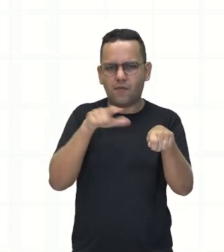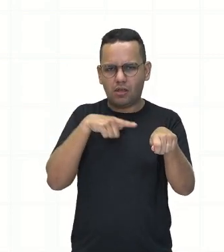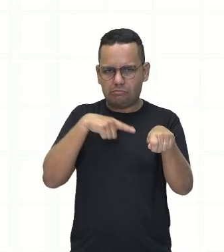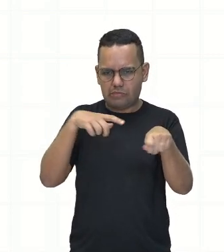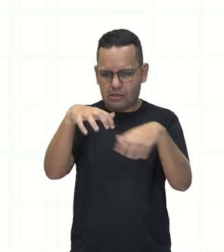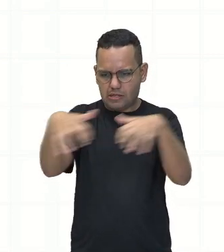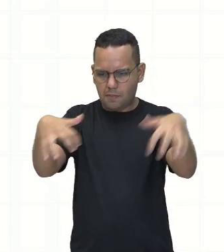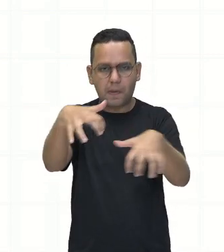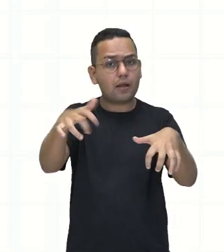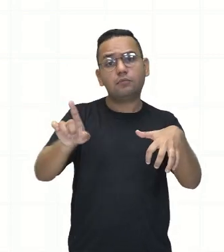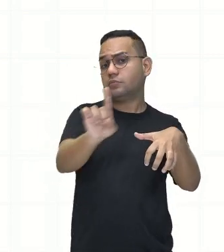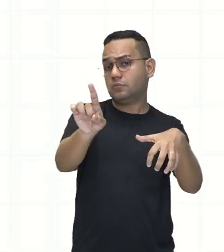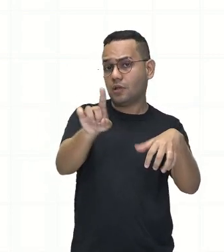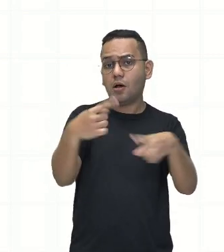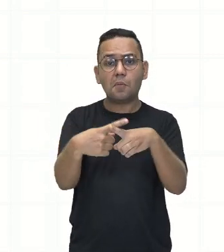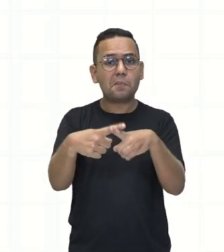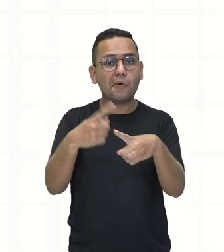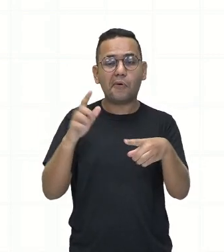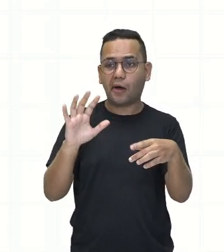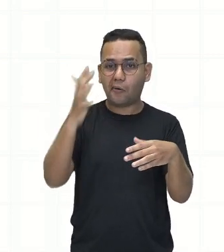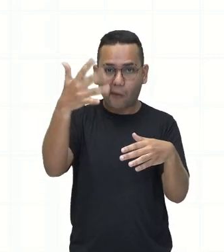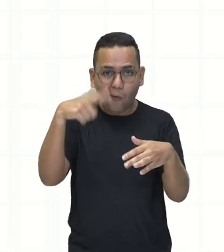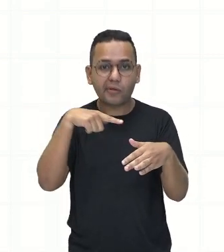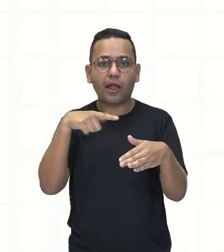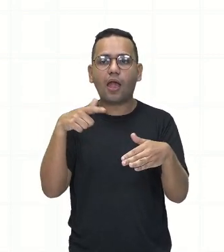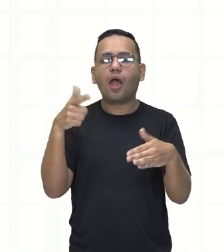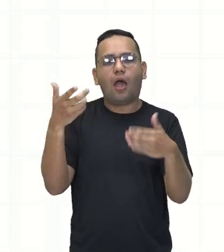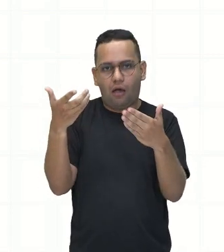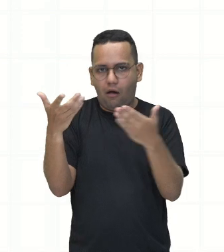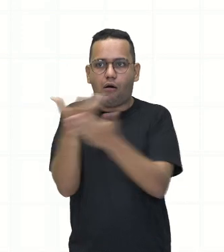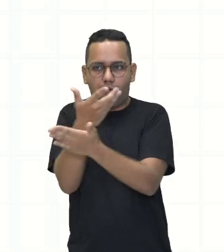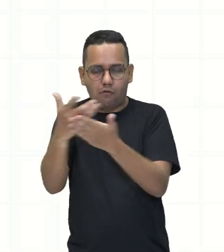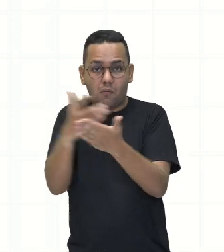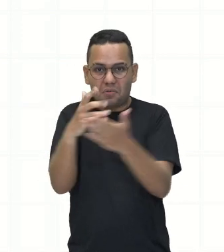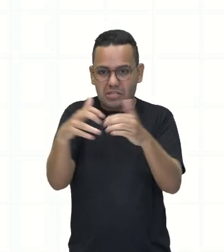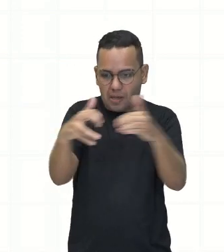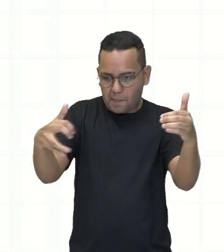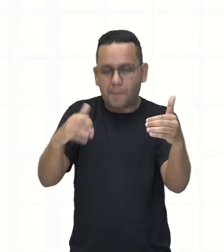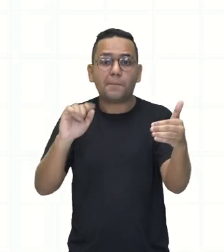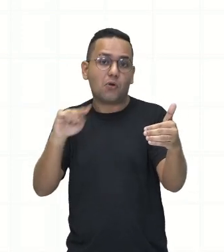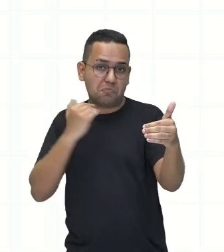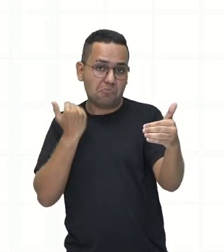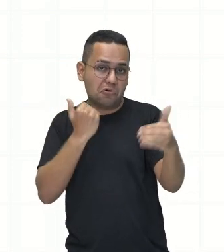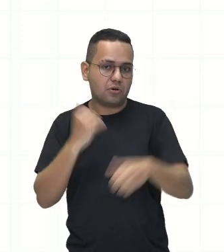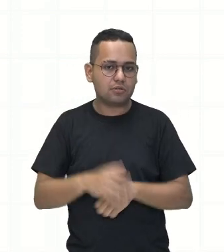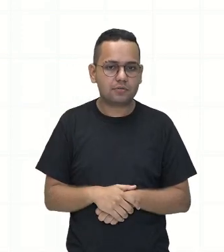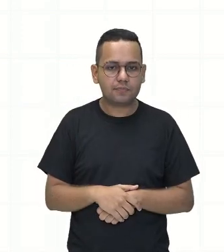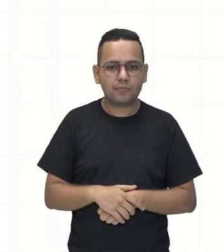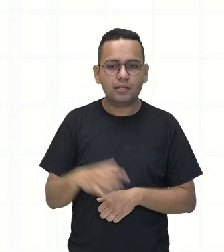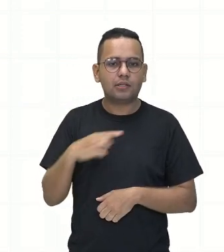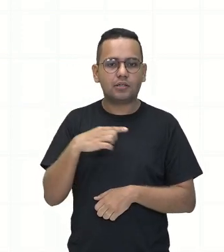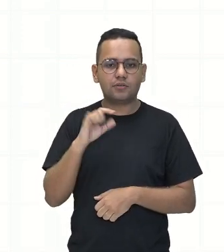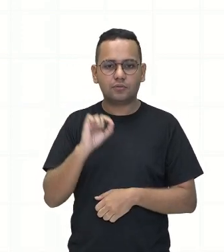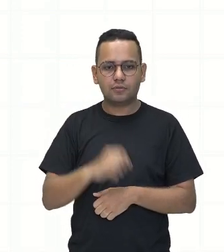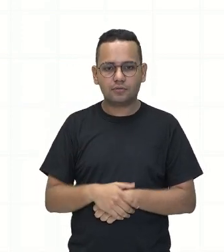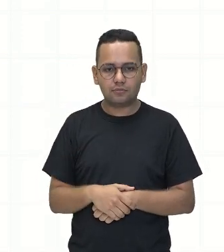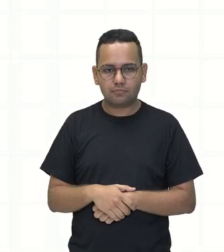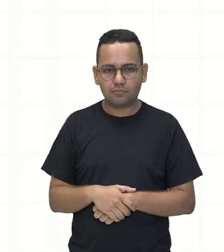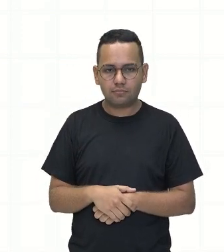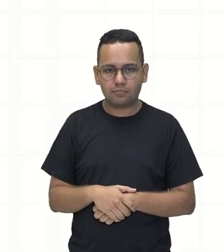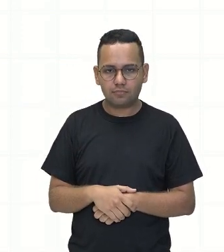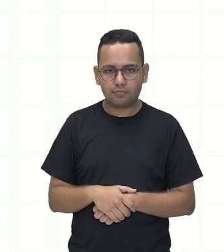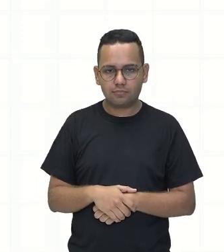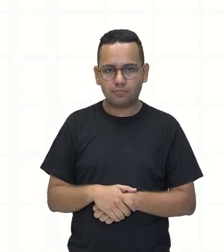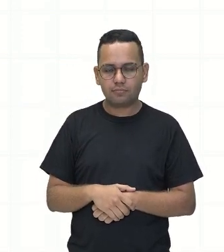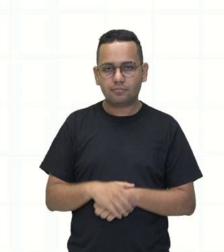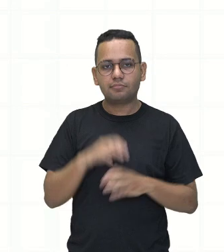pode desencadear a morte de toda a colônia. E aqui o principal exemplo que nós temos é a caravela portuguesa,